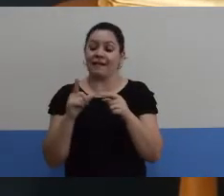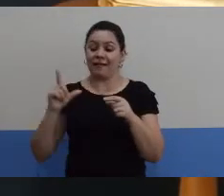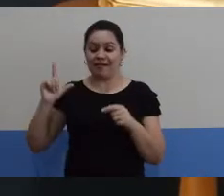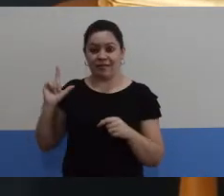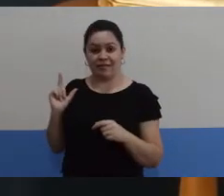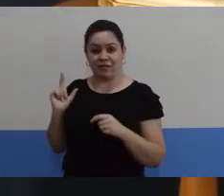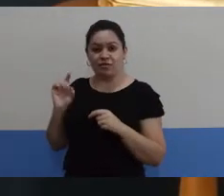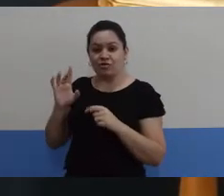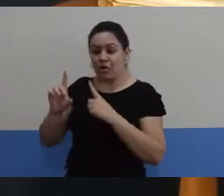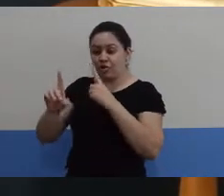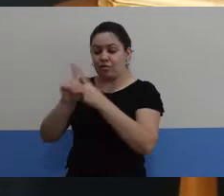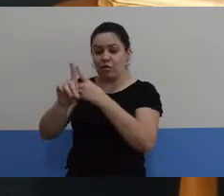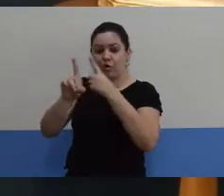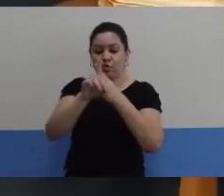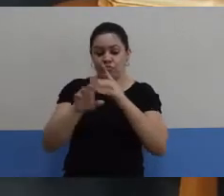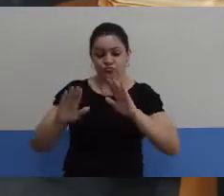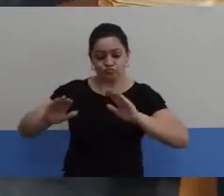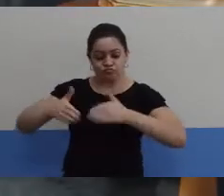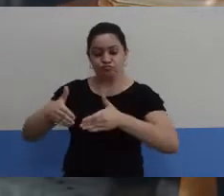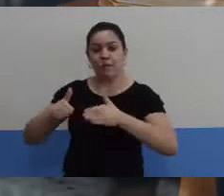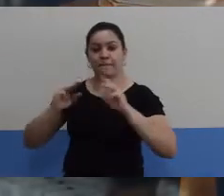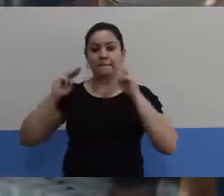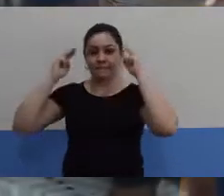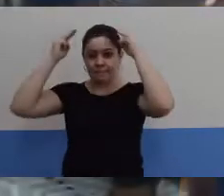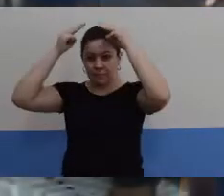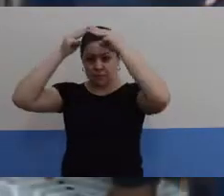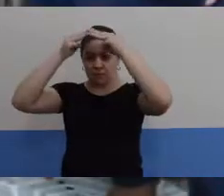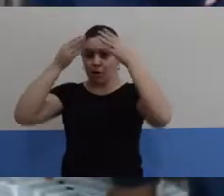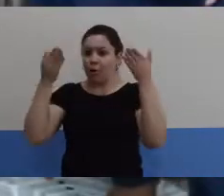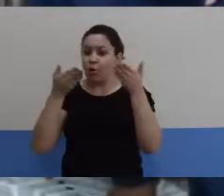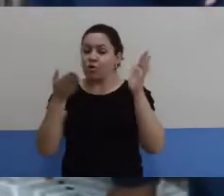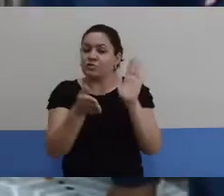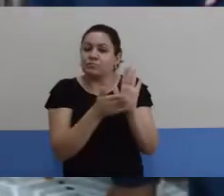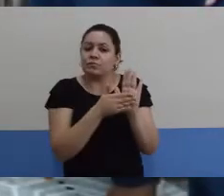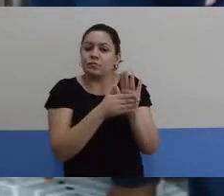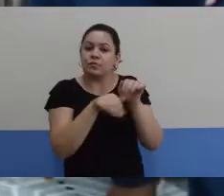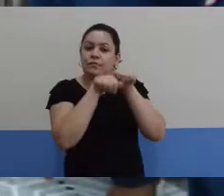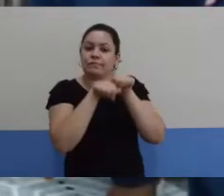de bispos, hoje não mais. Eis a proposta, né?